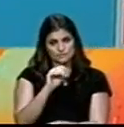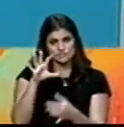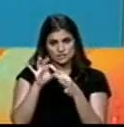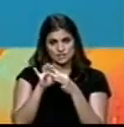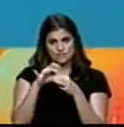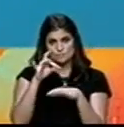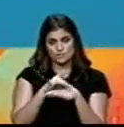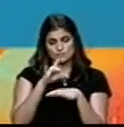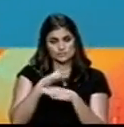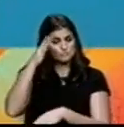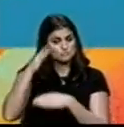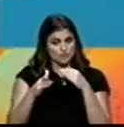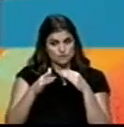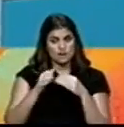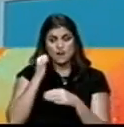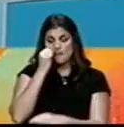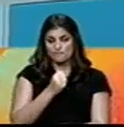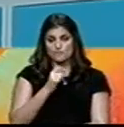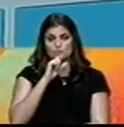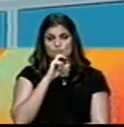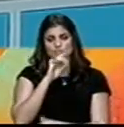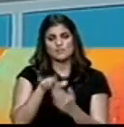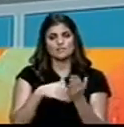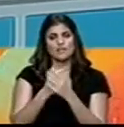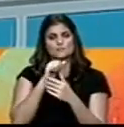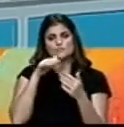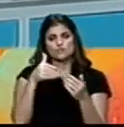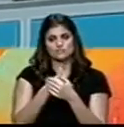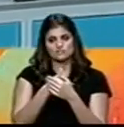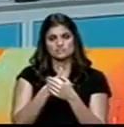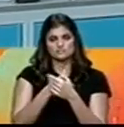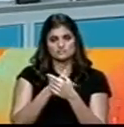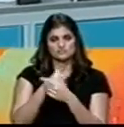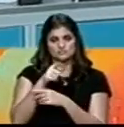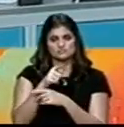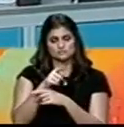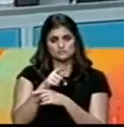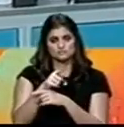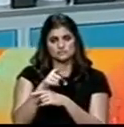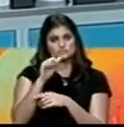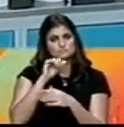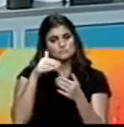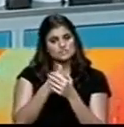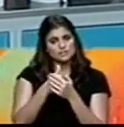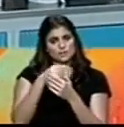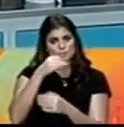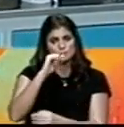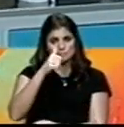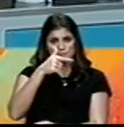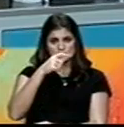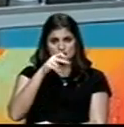uma doença repentina e aguda que podia causar a morte, sendo que, na verdade, foram elas que indiretamente mataram Pitágoras.